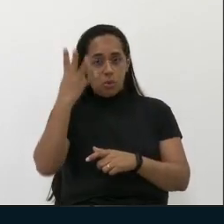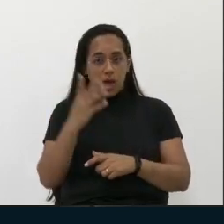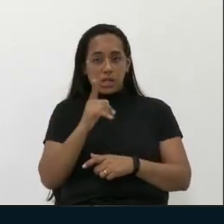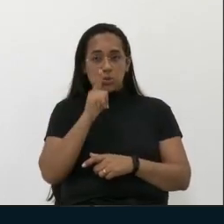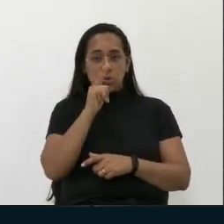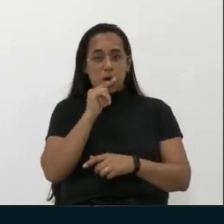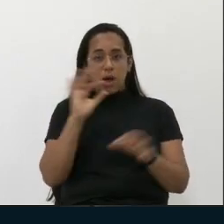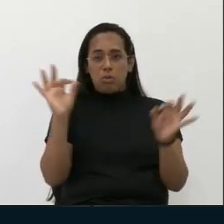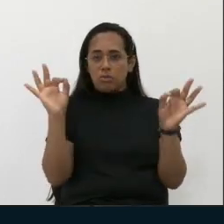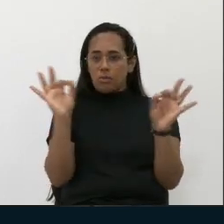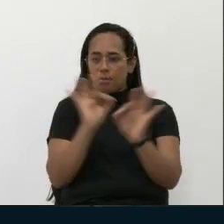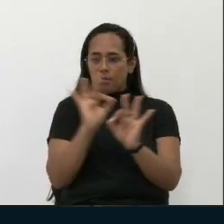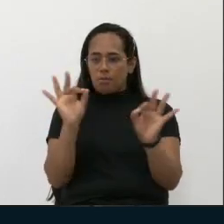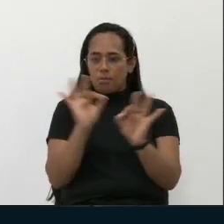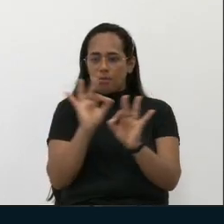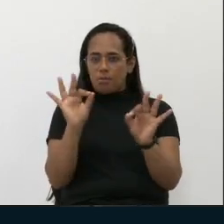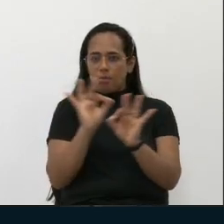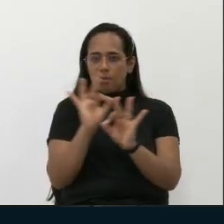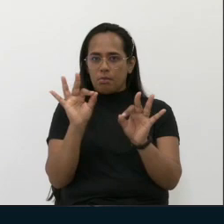madrugada.